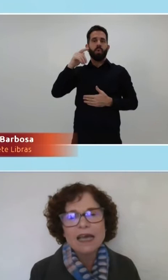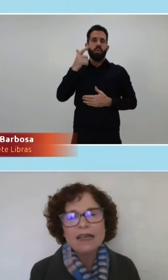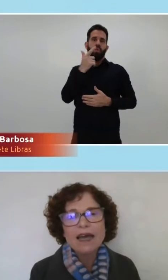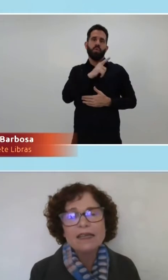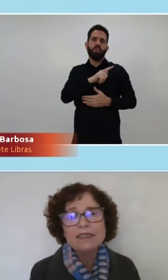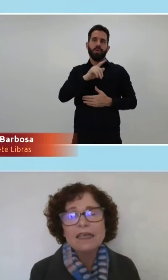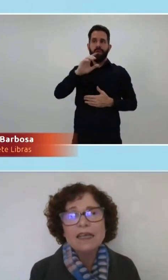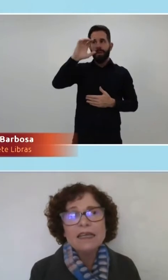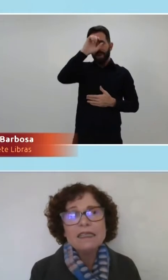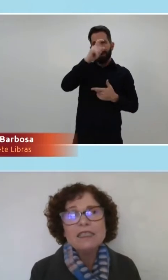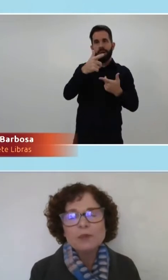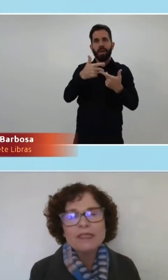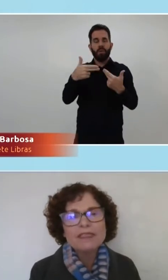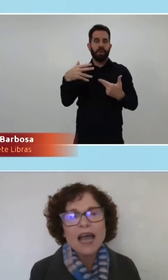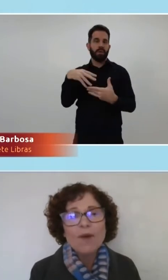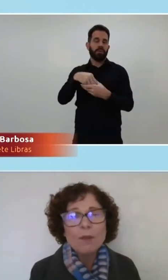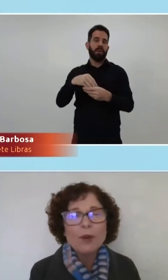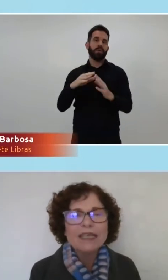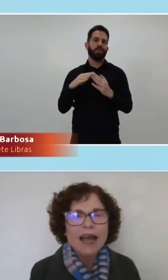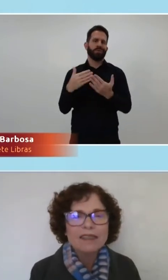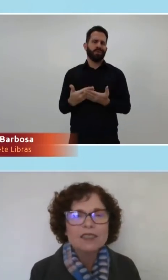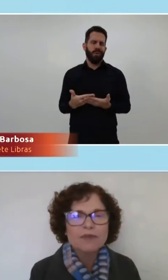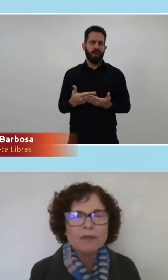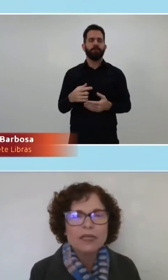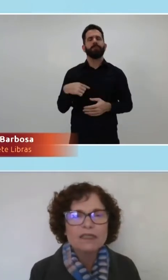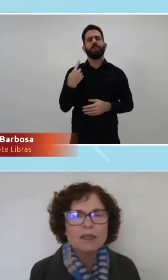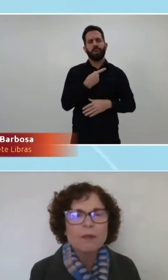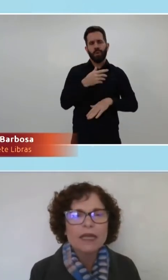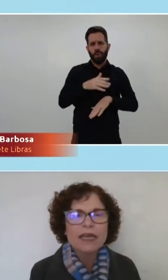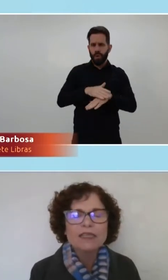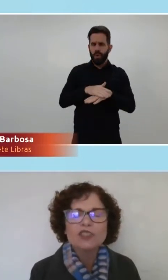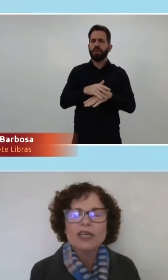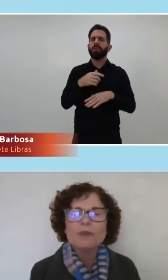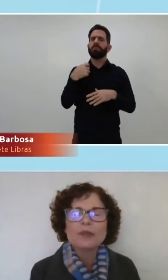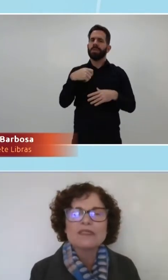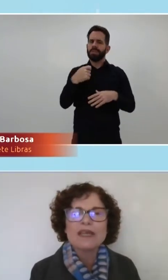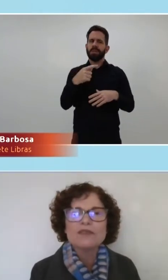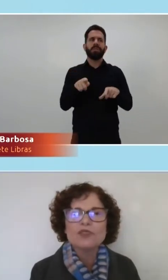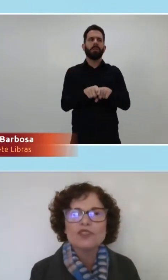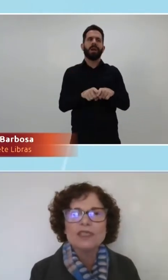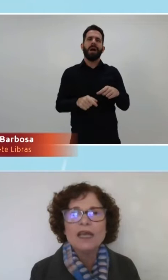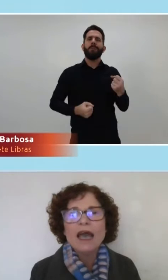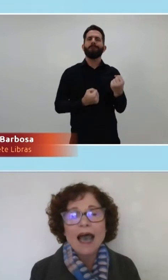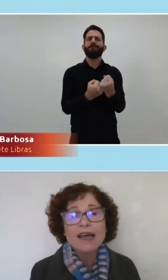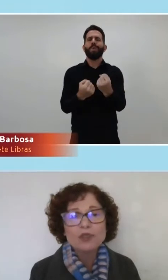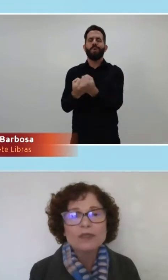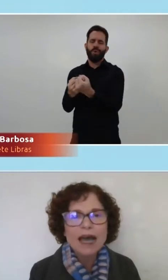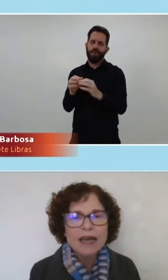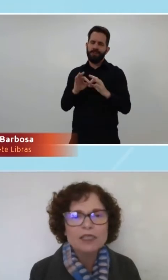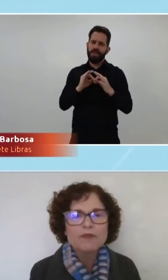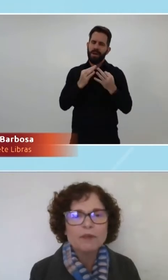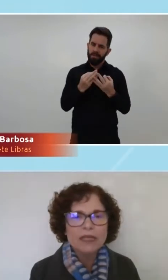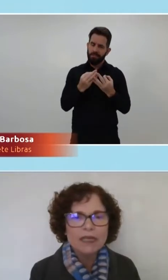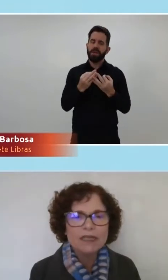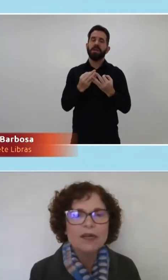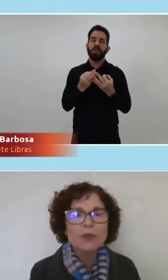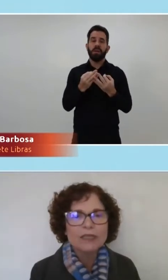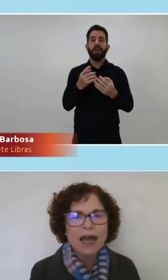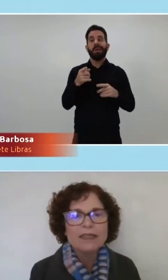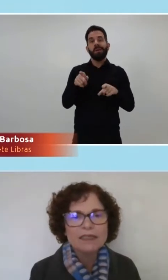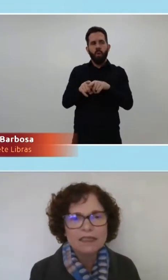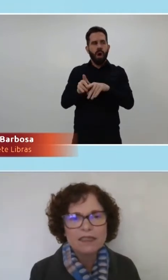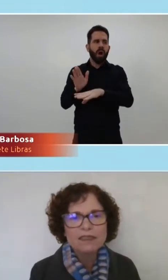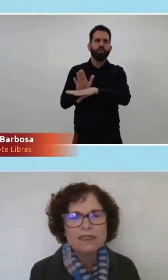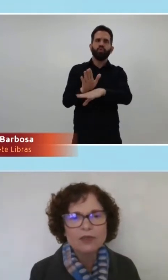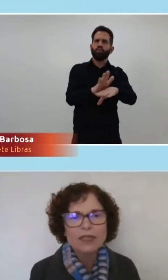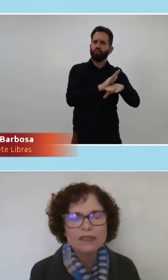esses canais, em especial apoiar essas famílias também, né? A gente está no processo de ajudar as famílias a